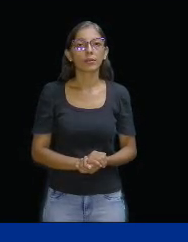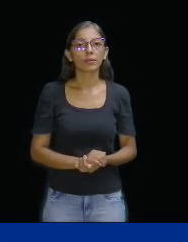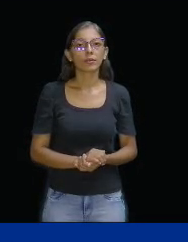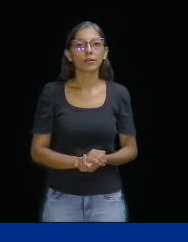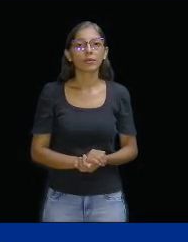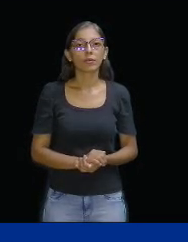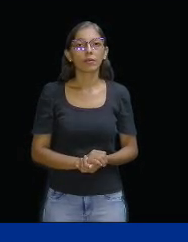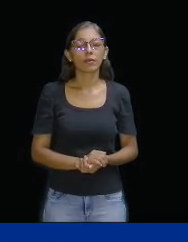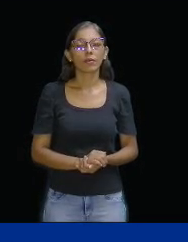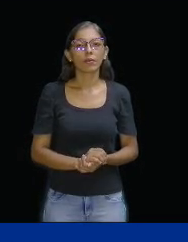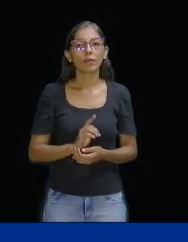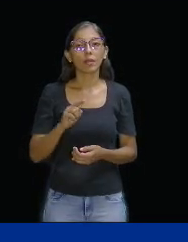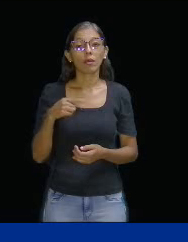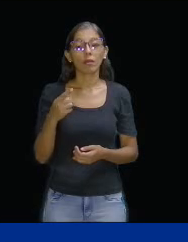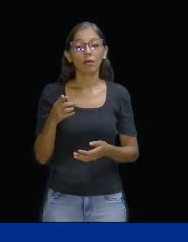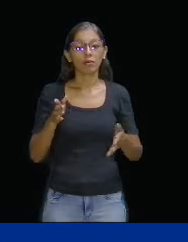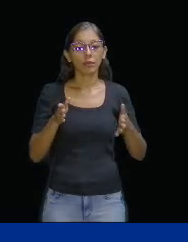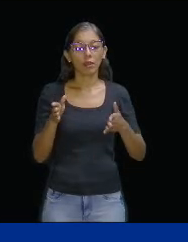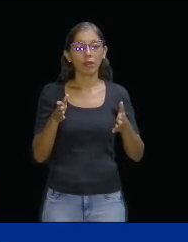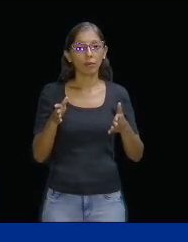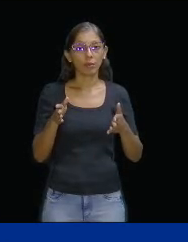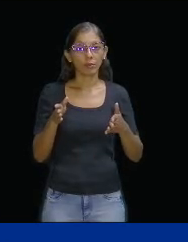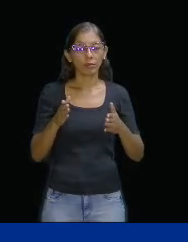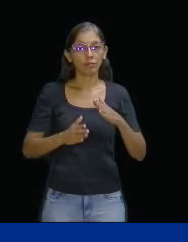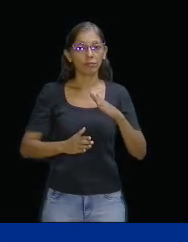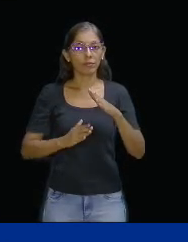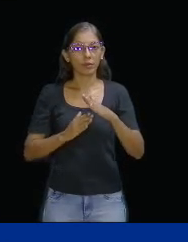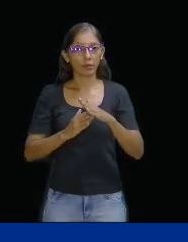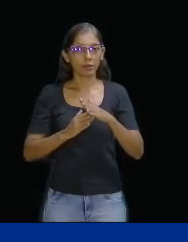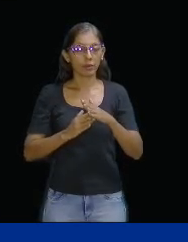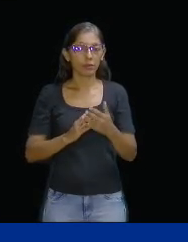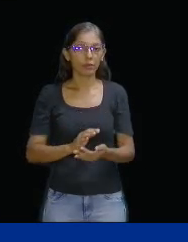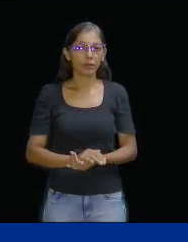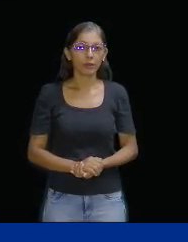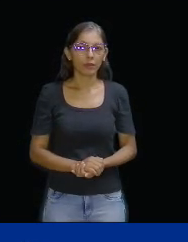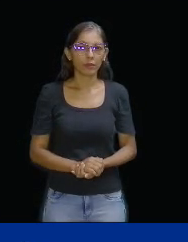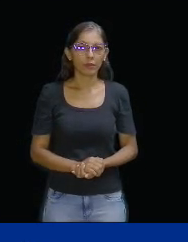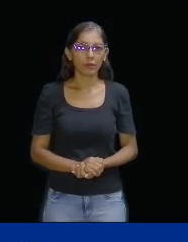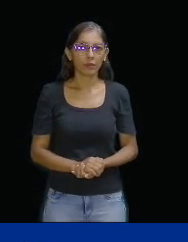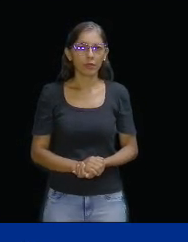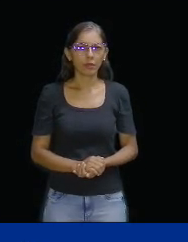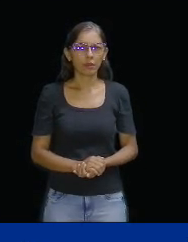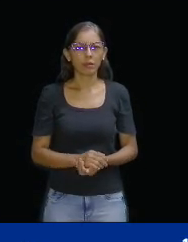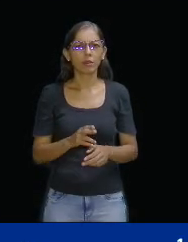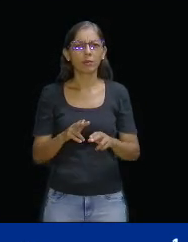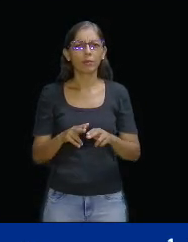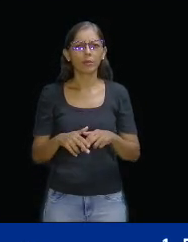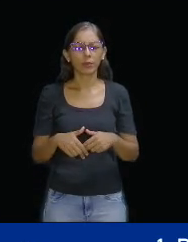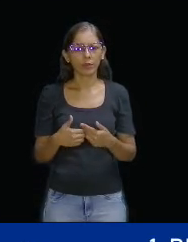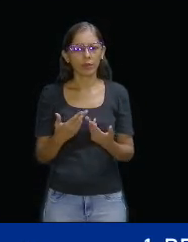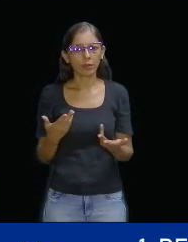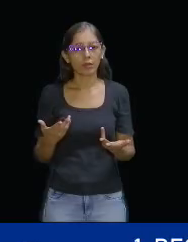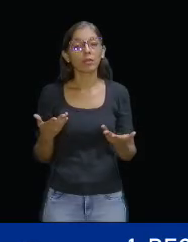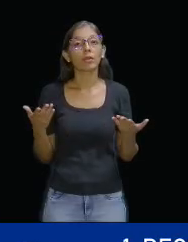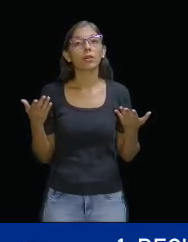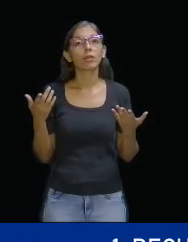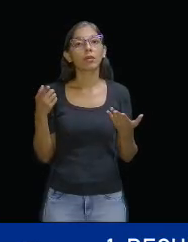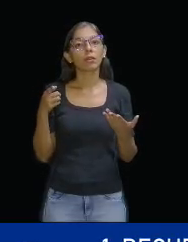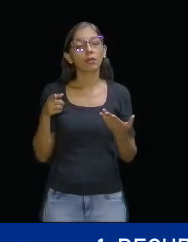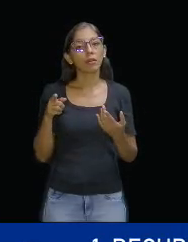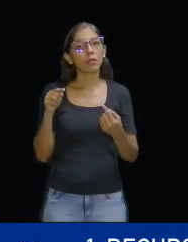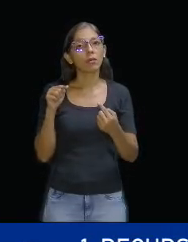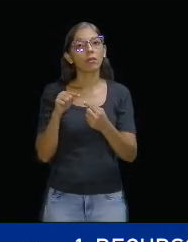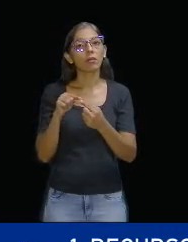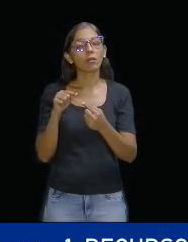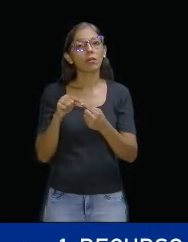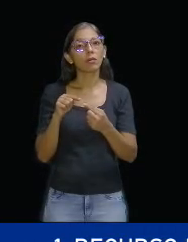de liminar. Para o recorrente, esta conduta configuraria desrespeito à ordem judicial e